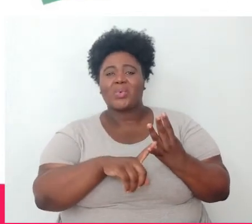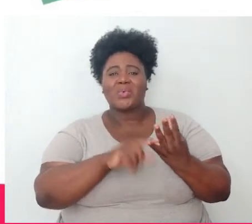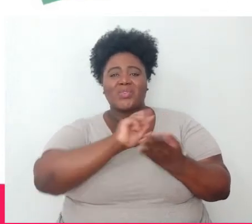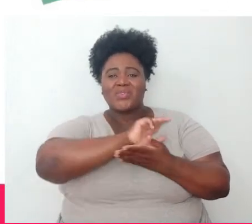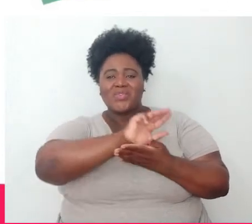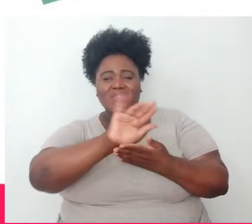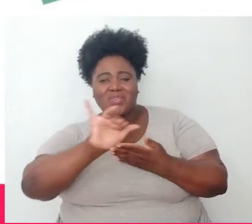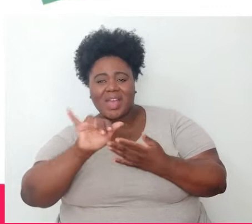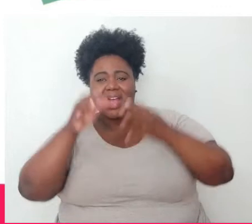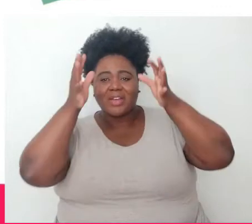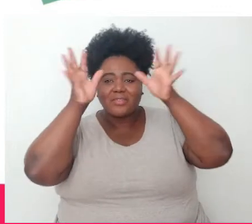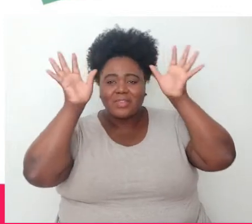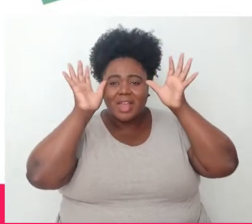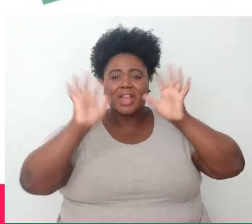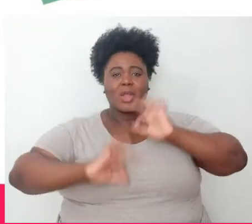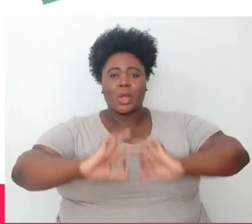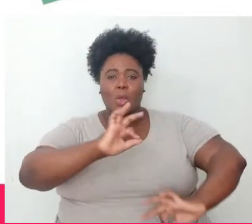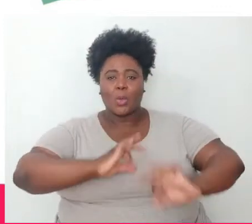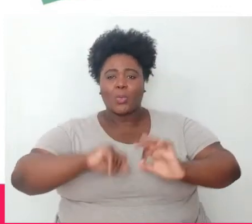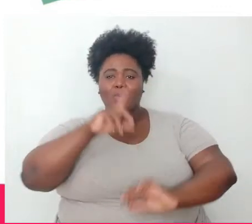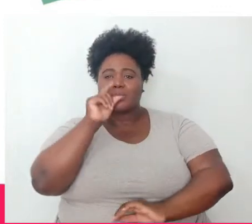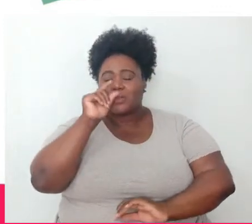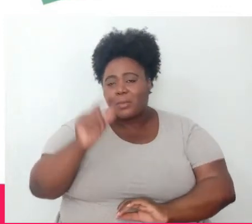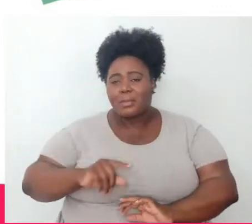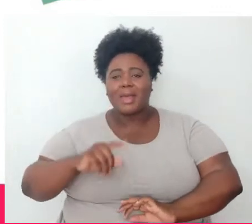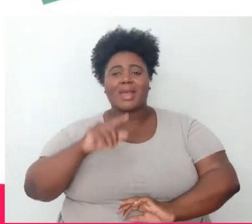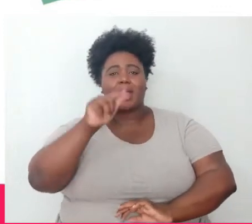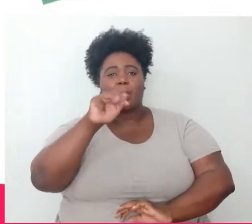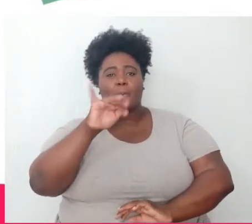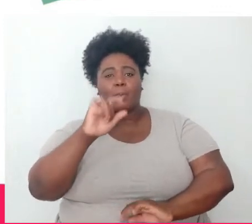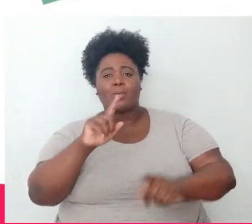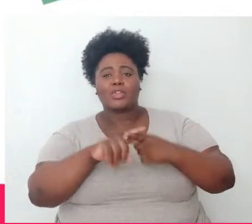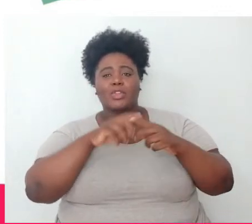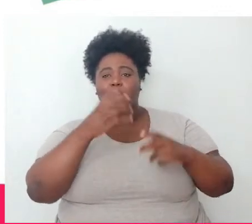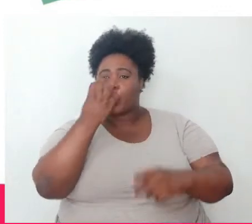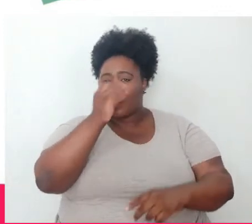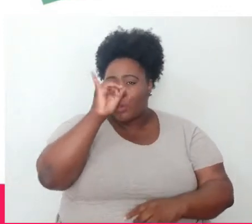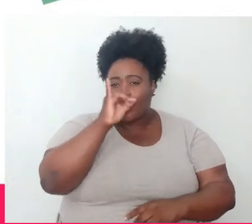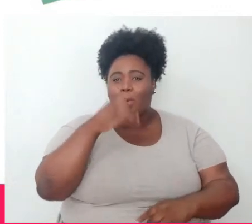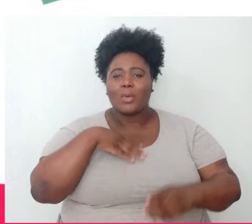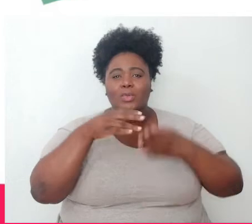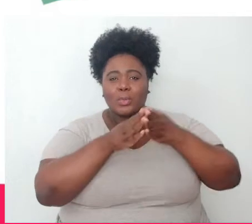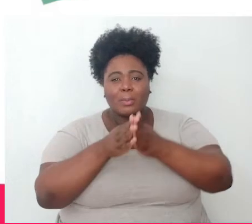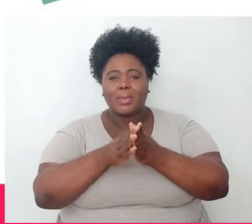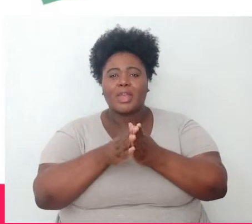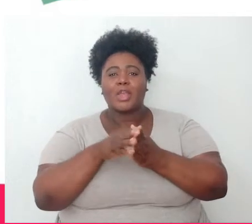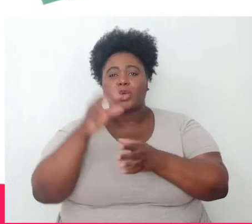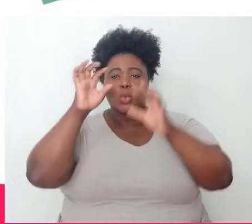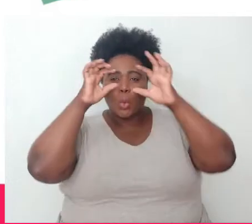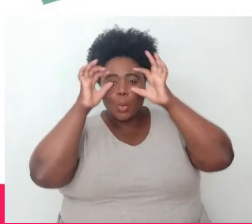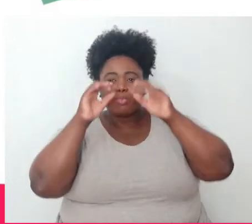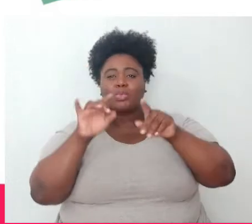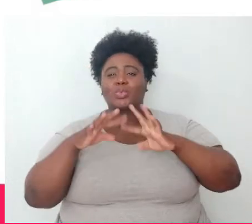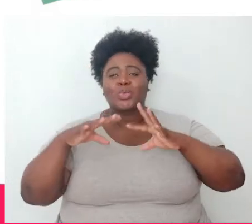e viadinhos, onças, iamins, papagaio, coatis, javalis, porcos, peixes, corujas, caburés,